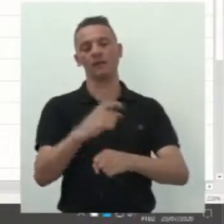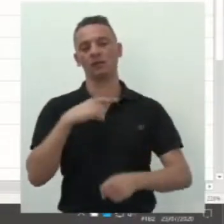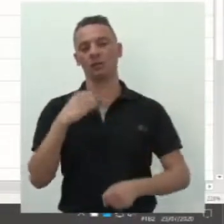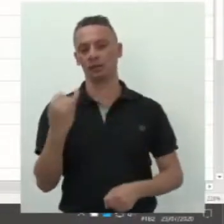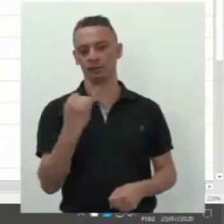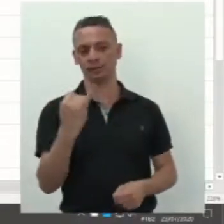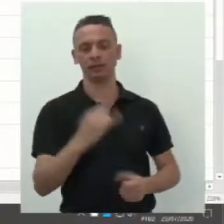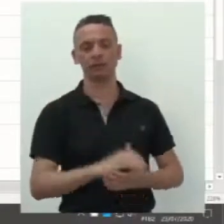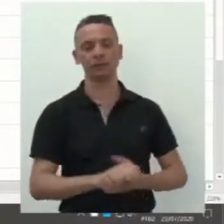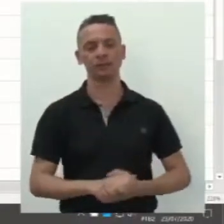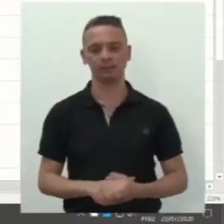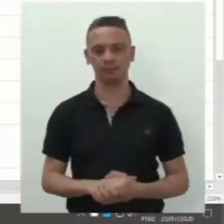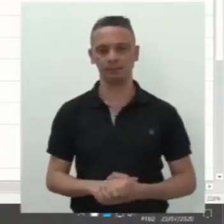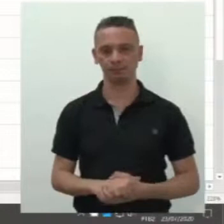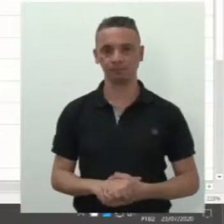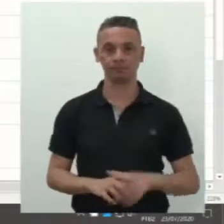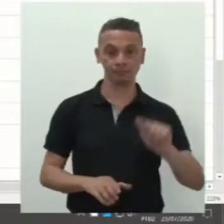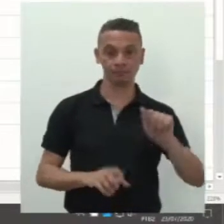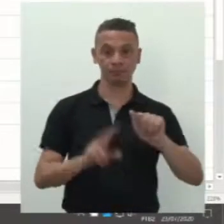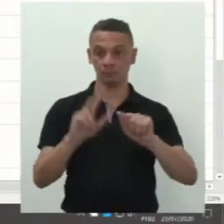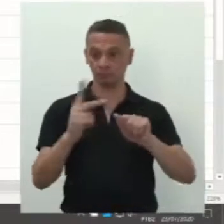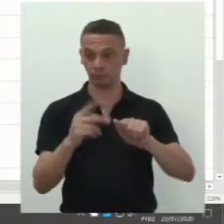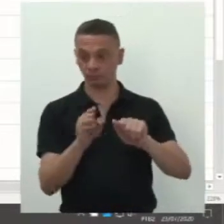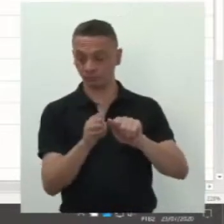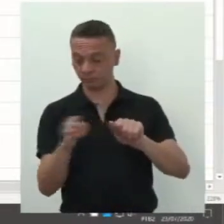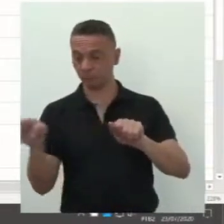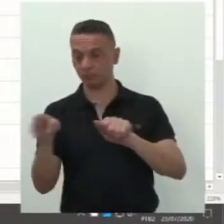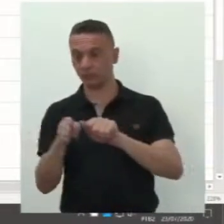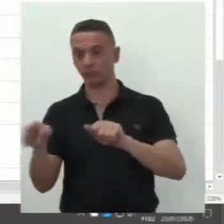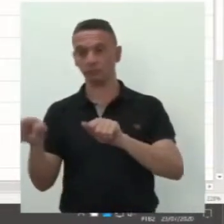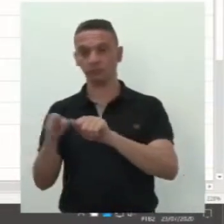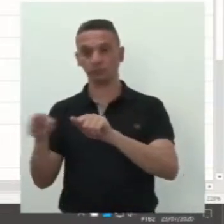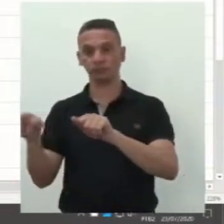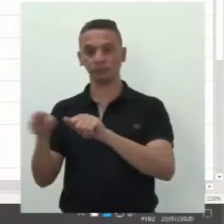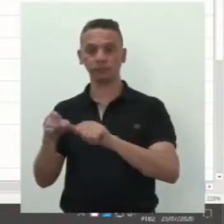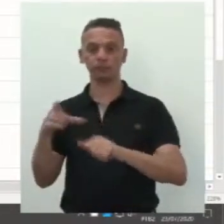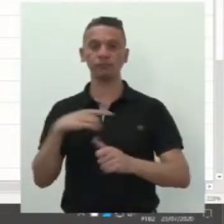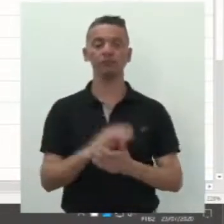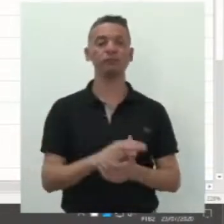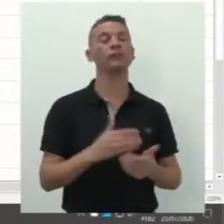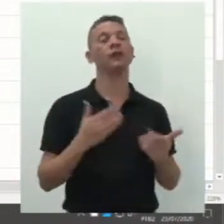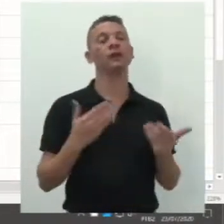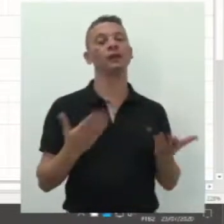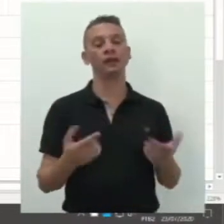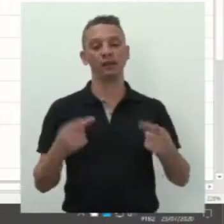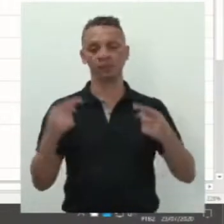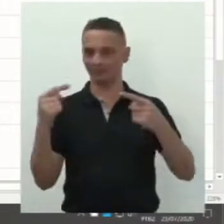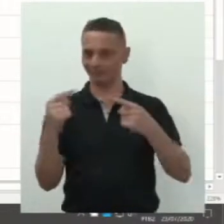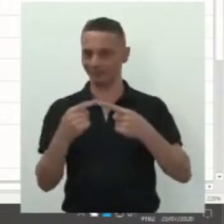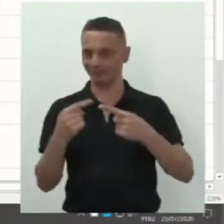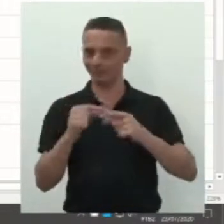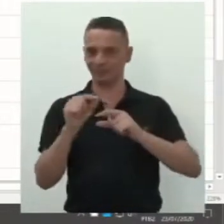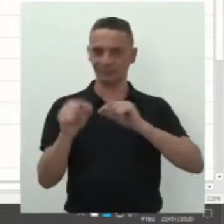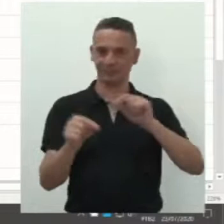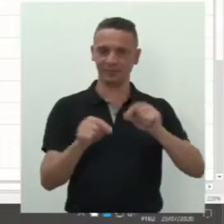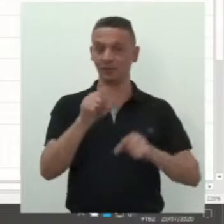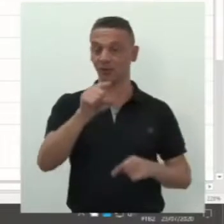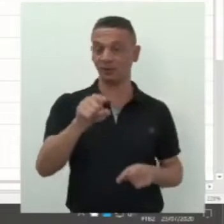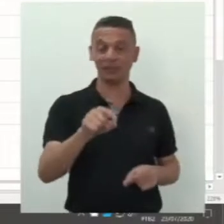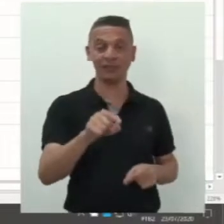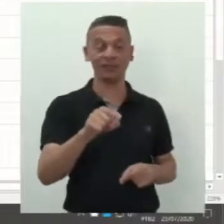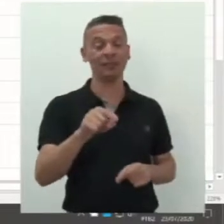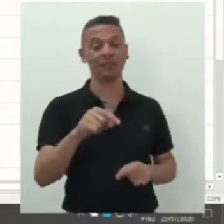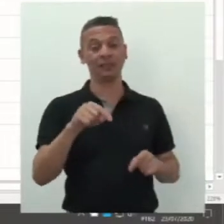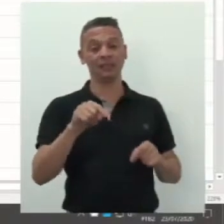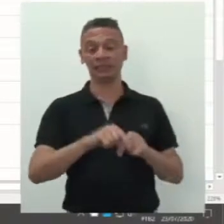AH. Coluna A está lá fixa ainda, eu consigo visualizar ela. Então, esse recurso aqui é caso vocês estejam